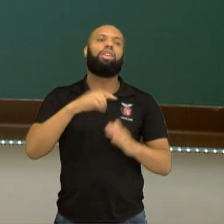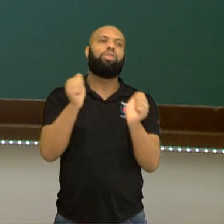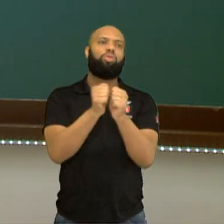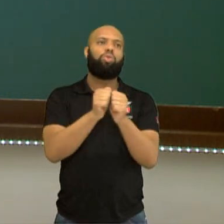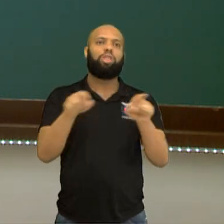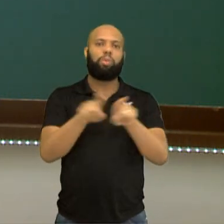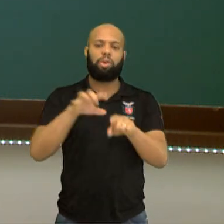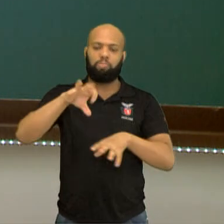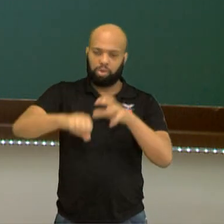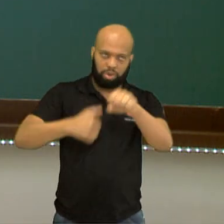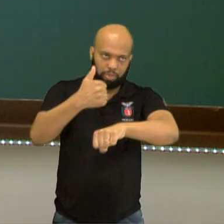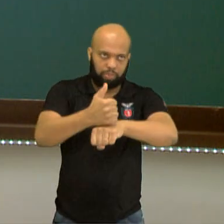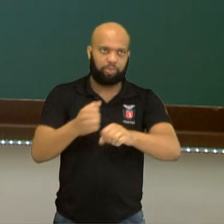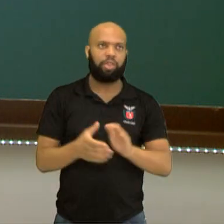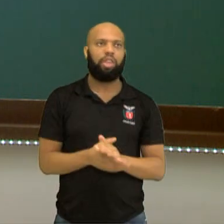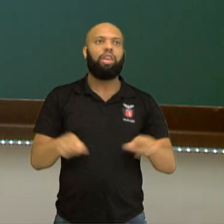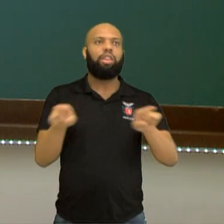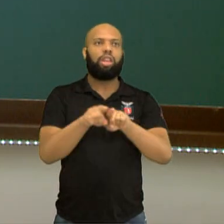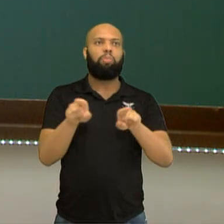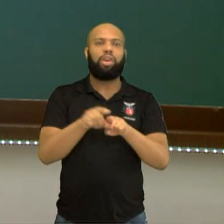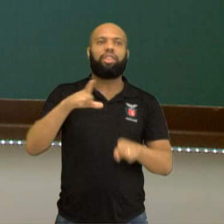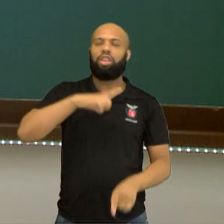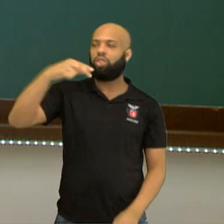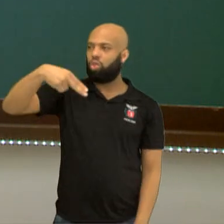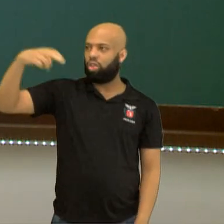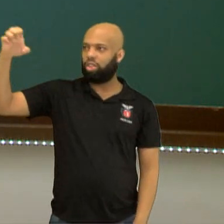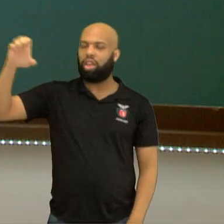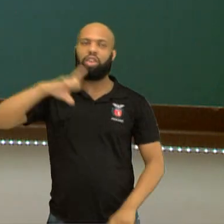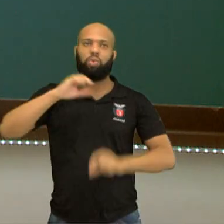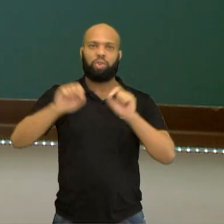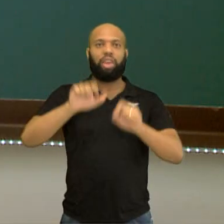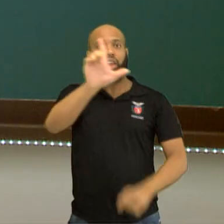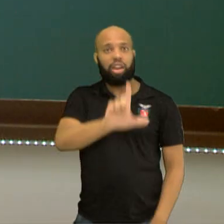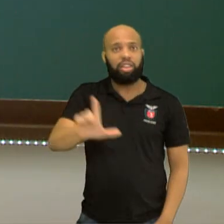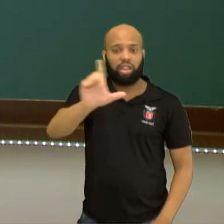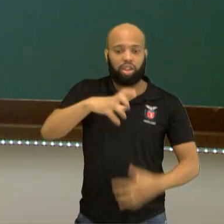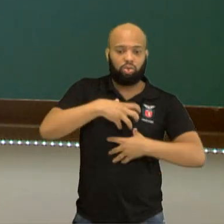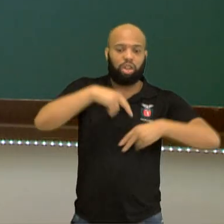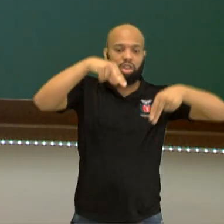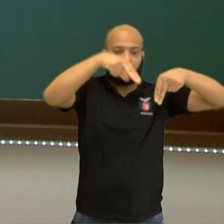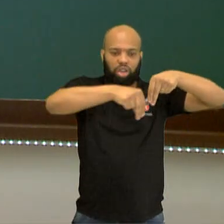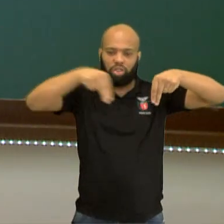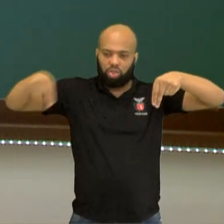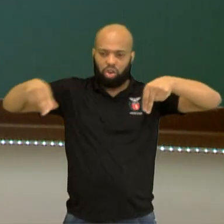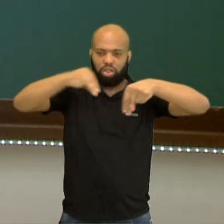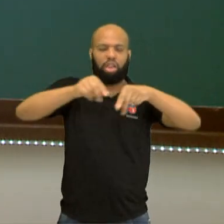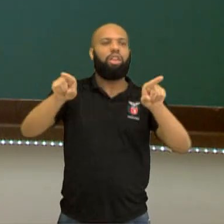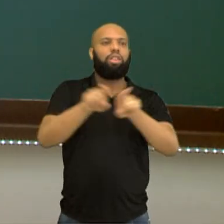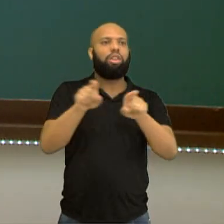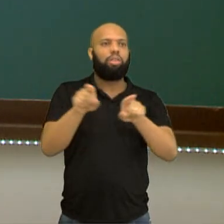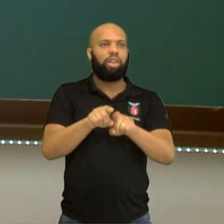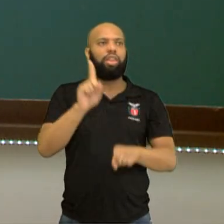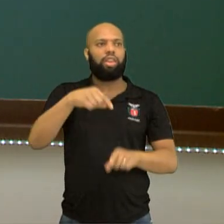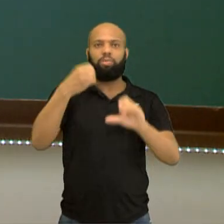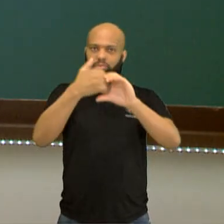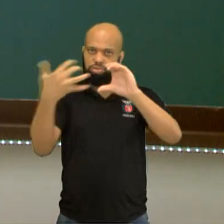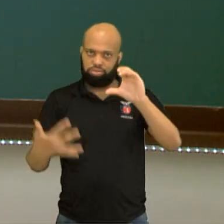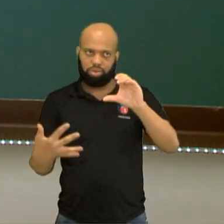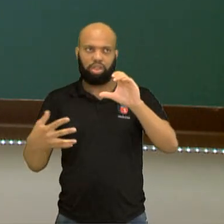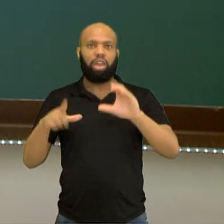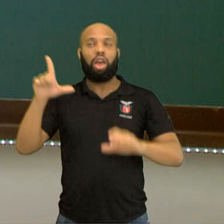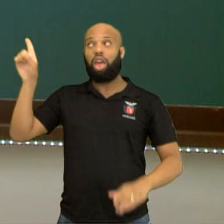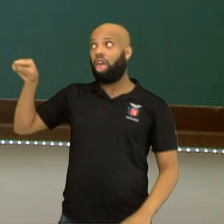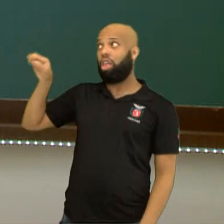os colonizadores. Nós temos no Nordeste a literatura de cordel, que também era uma característica lá